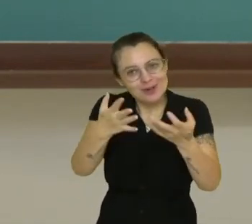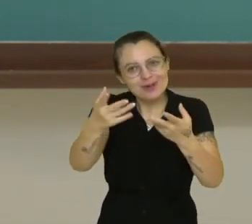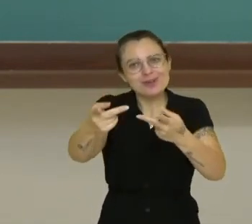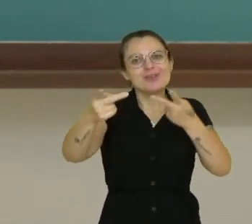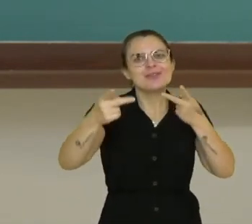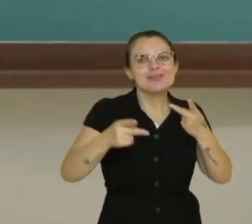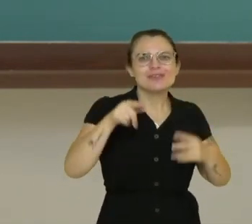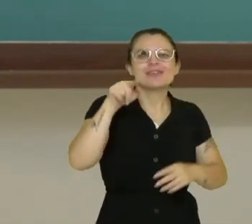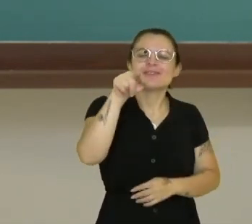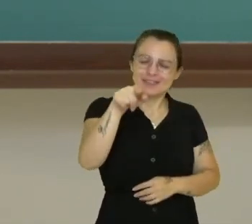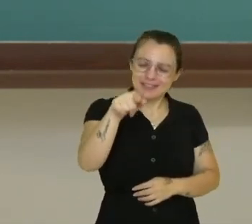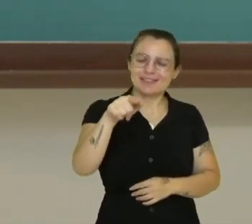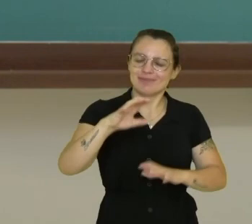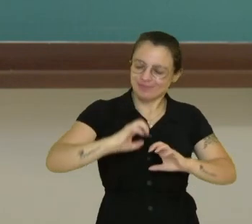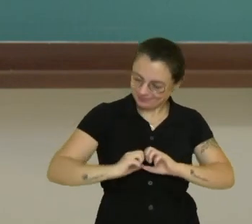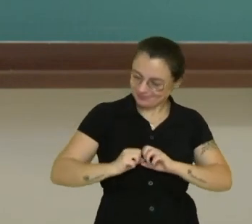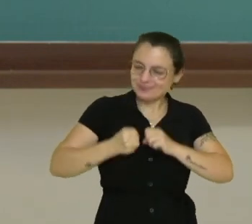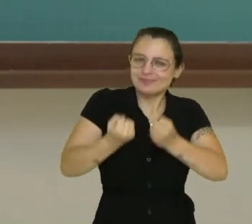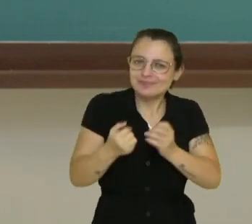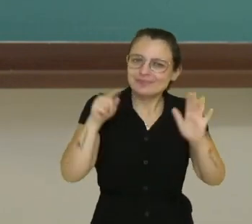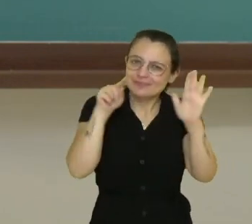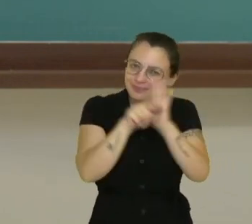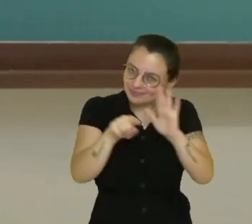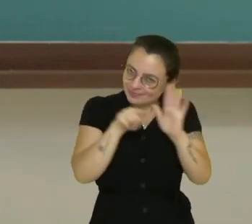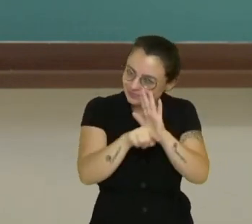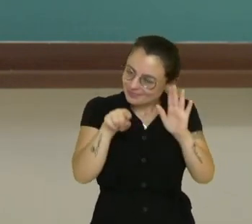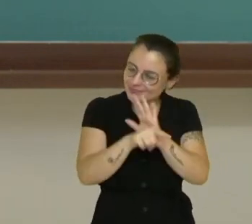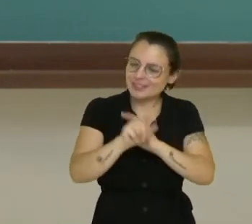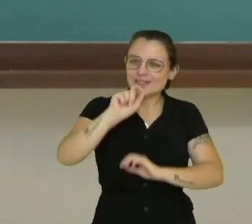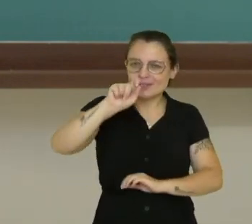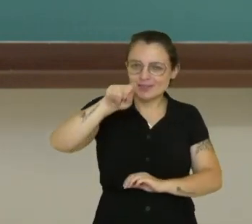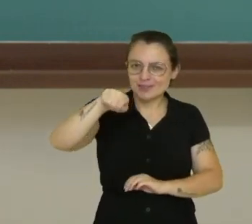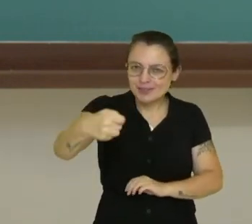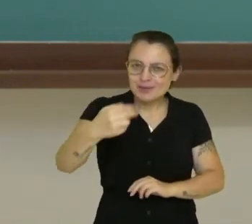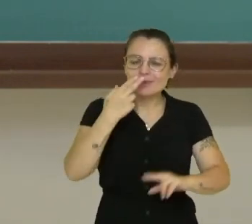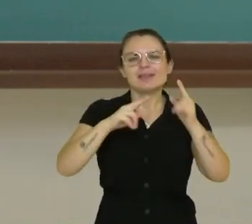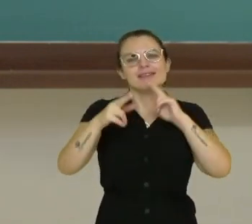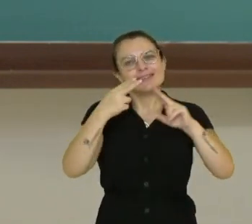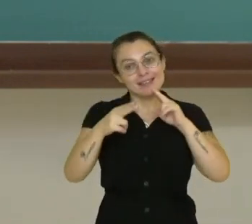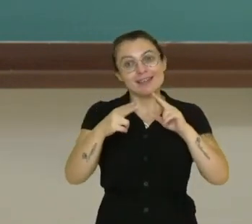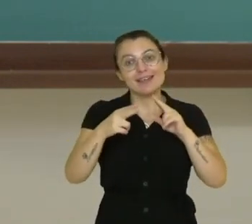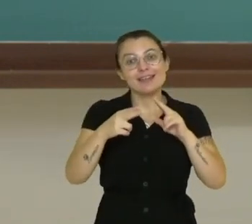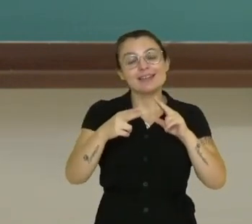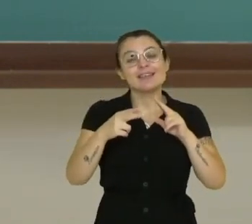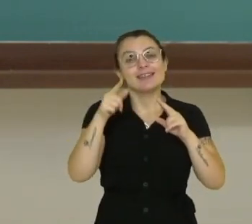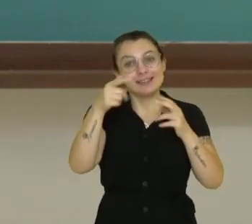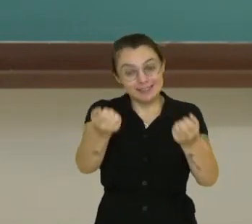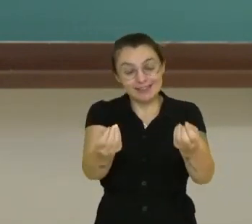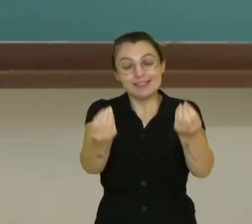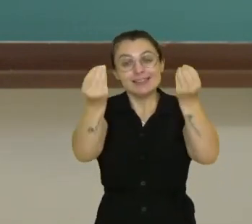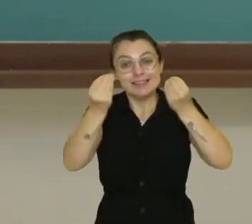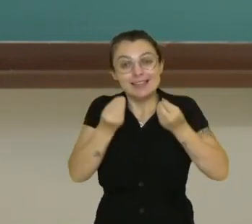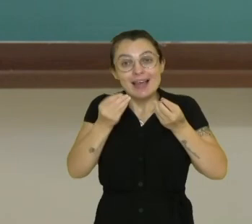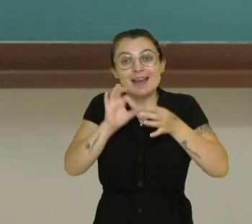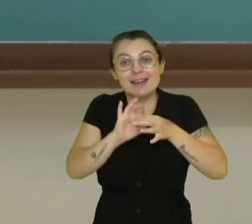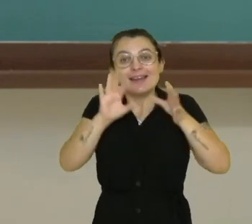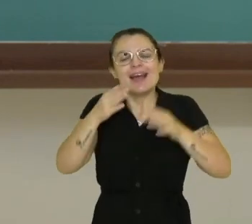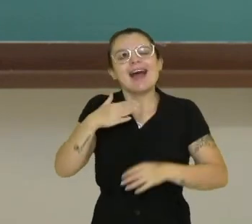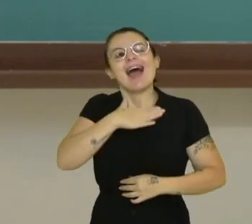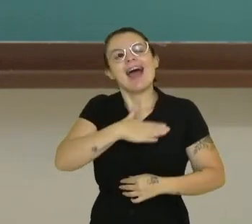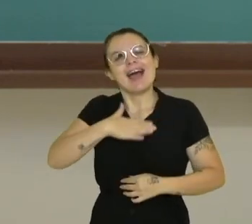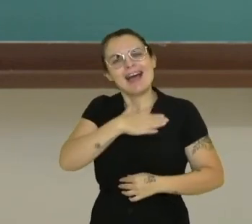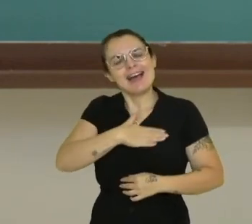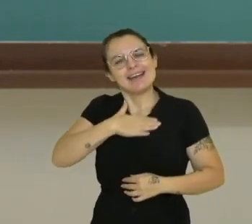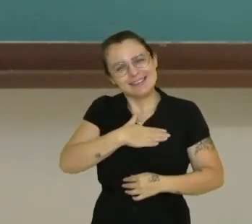também ouse em explorar as possibilidades musicais que você tem à sua volta e nos permitir